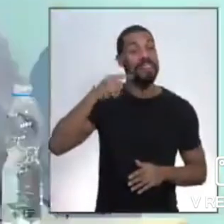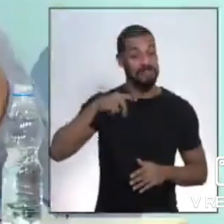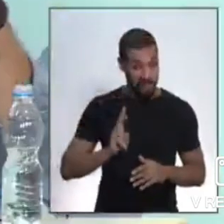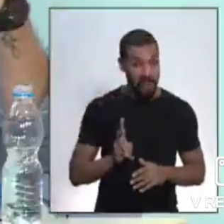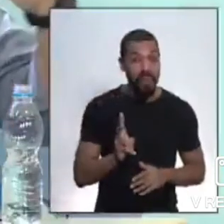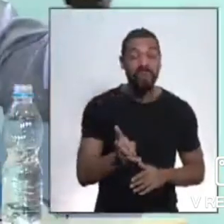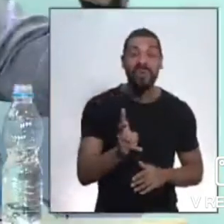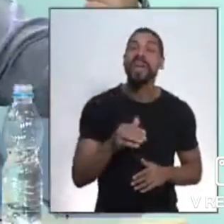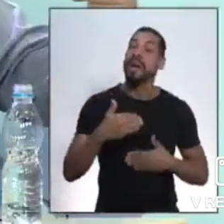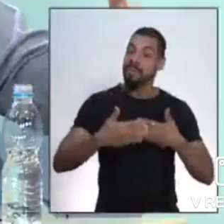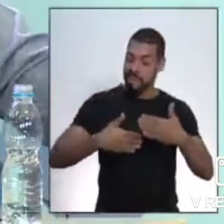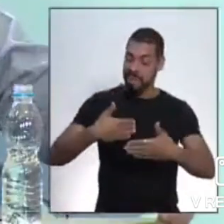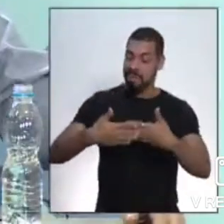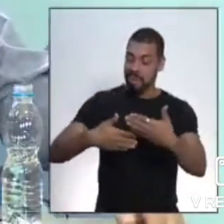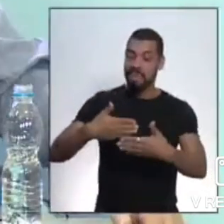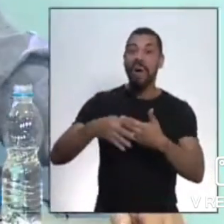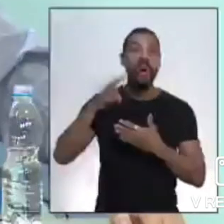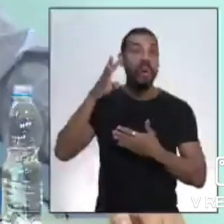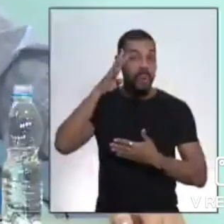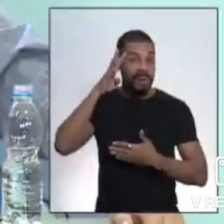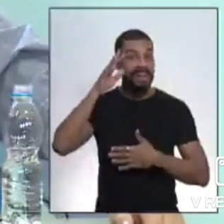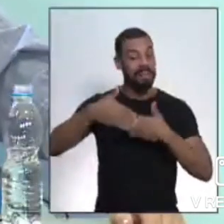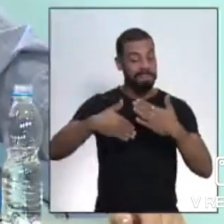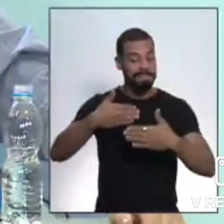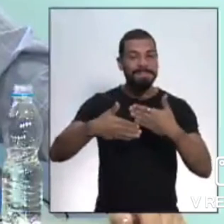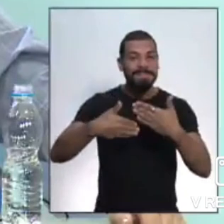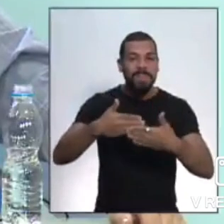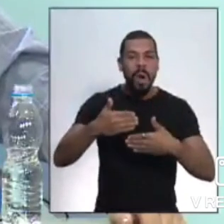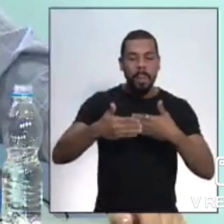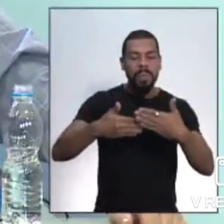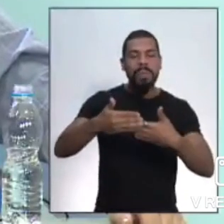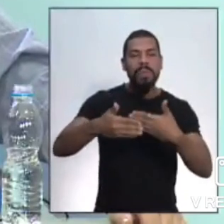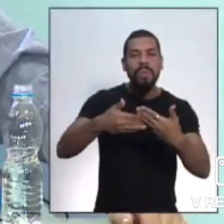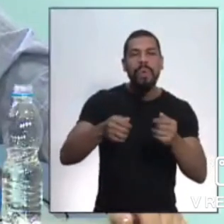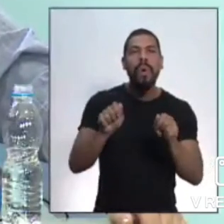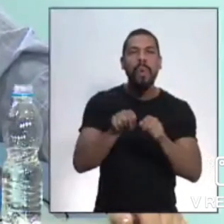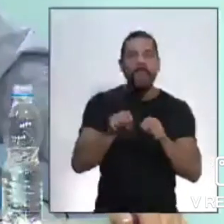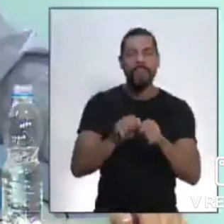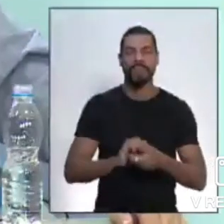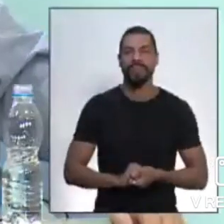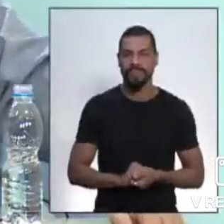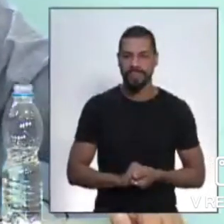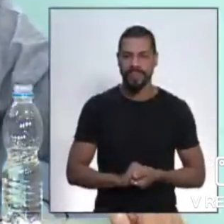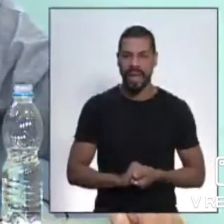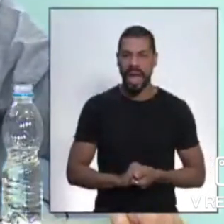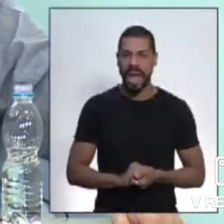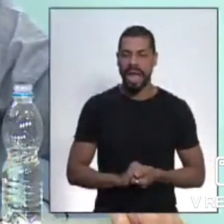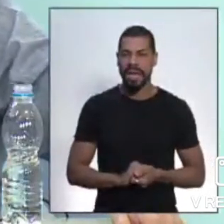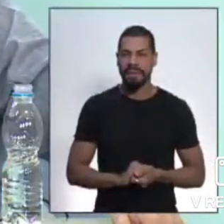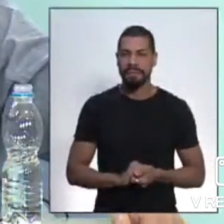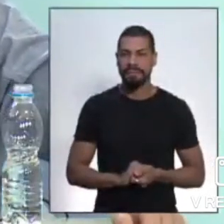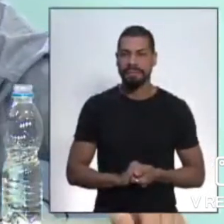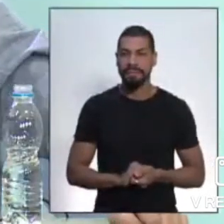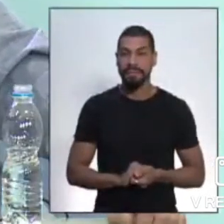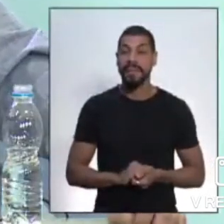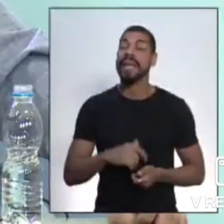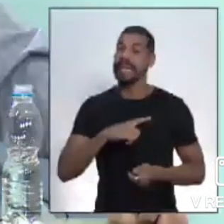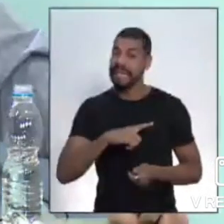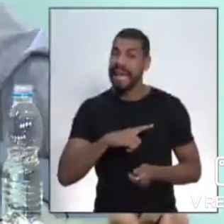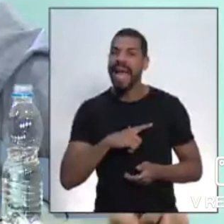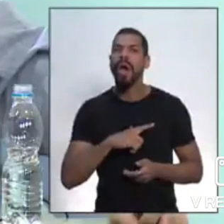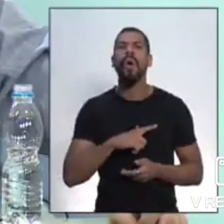dar sequência na sequência, que será progressão aritmética, né? Então, aí tem